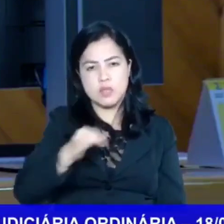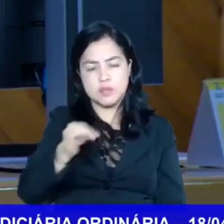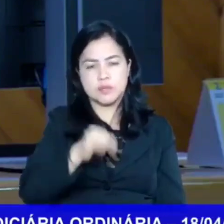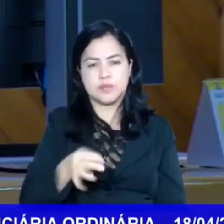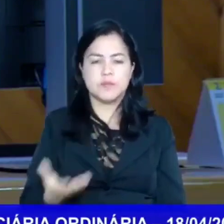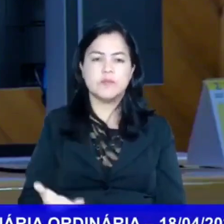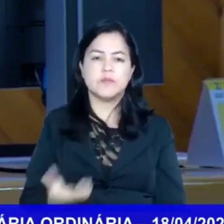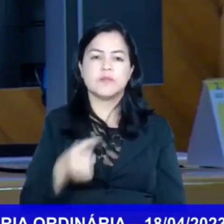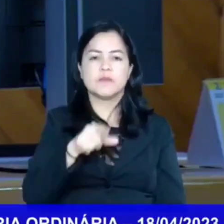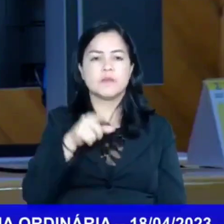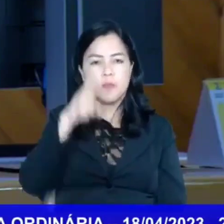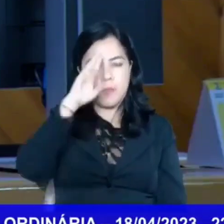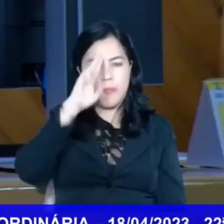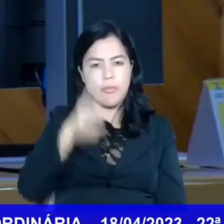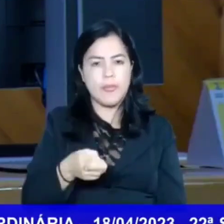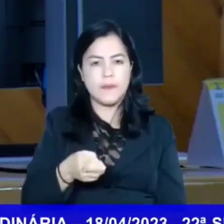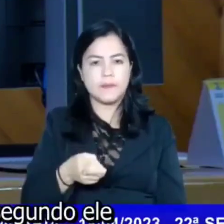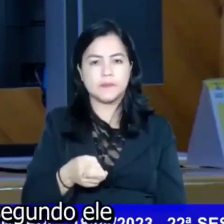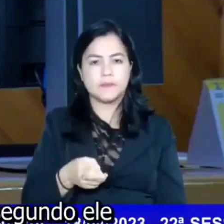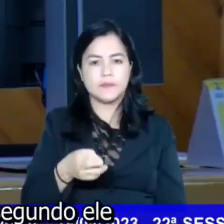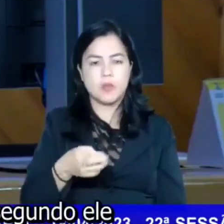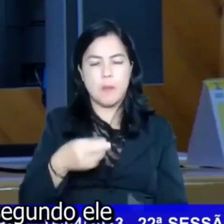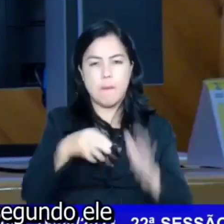nas razões dos embargos,